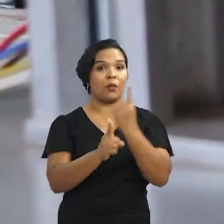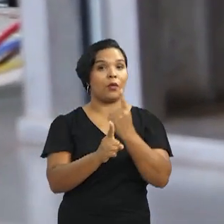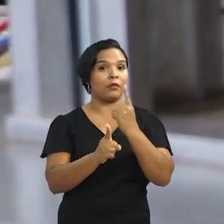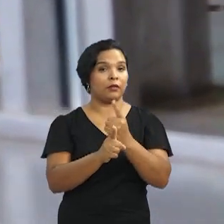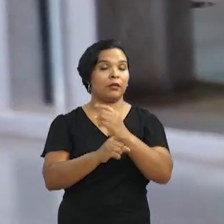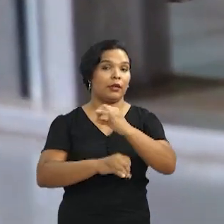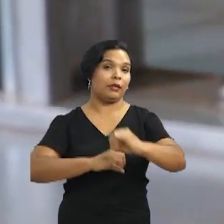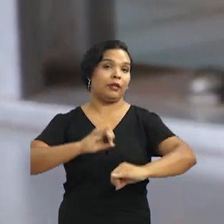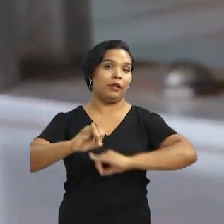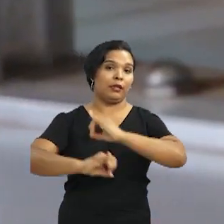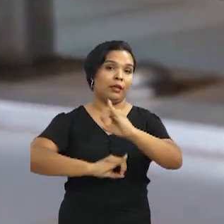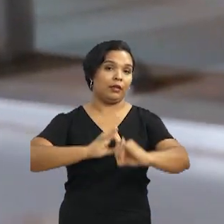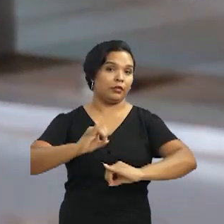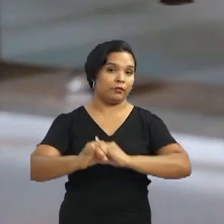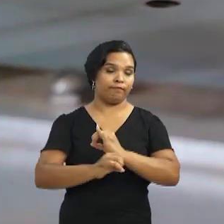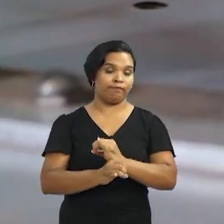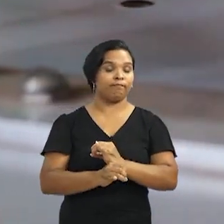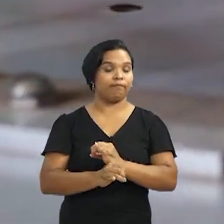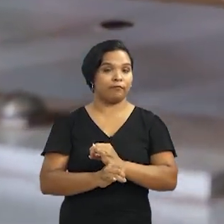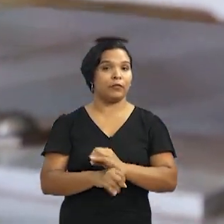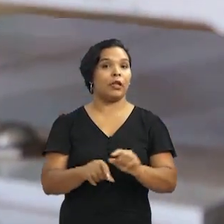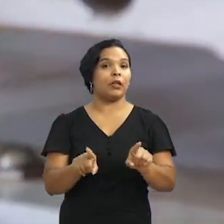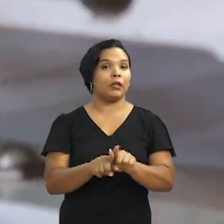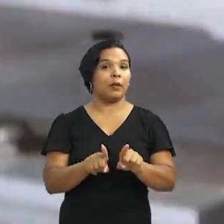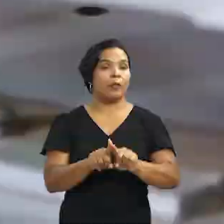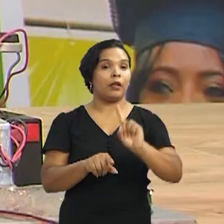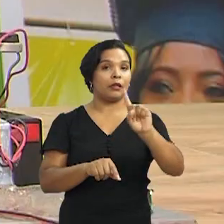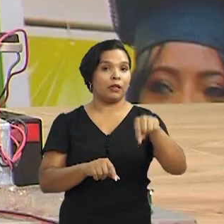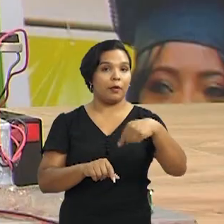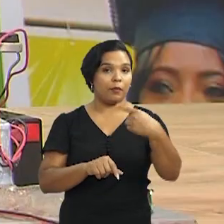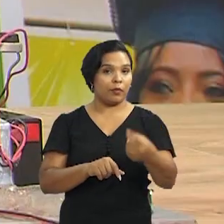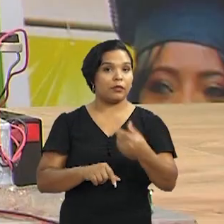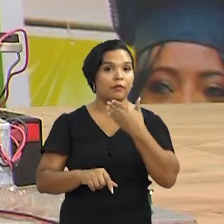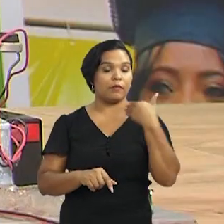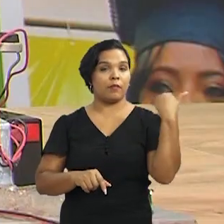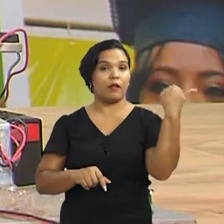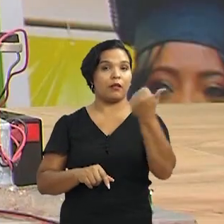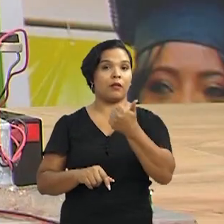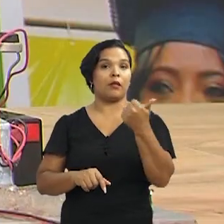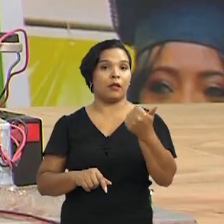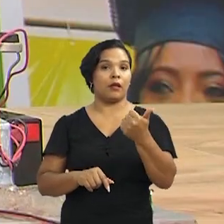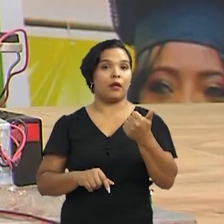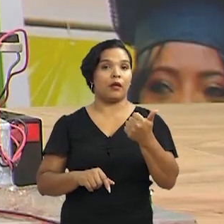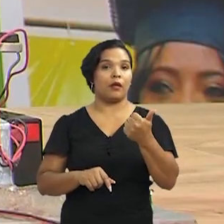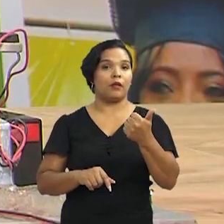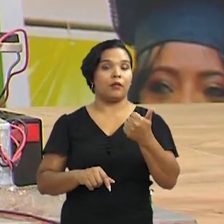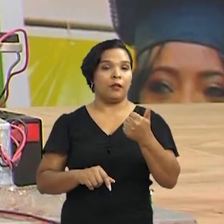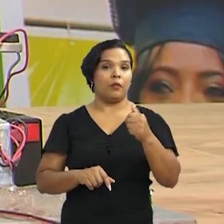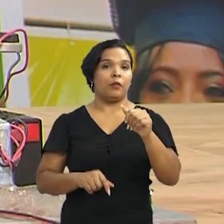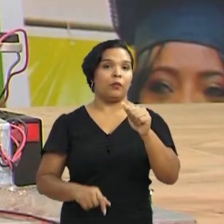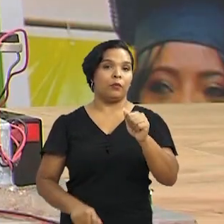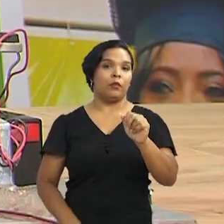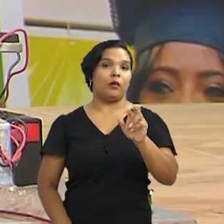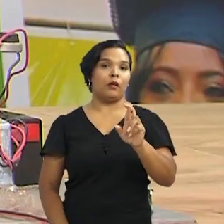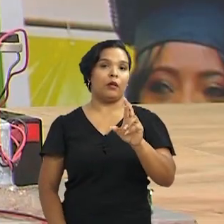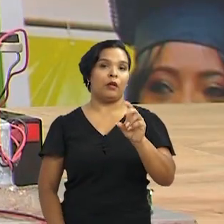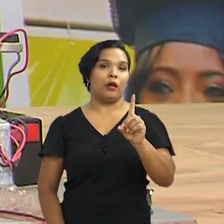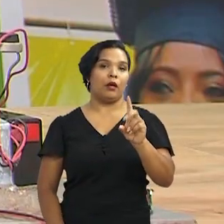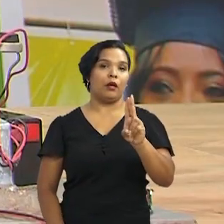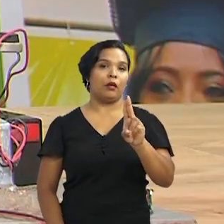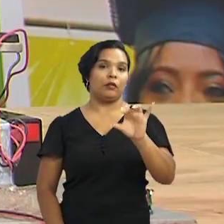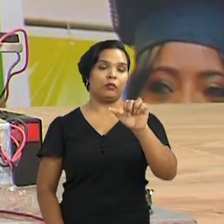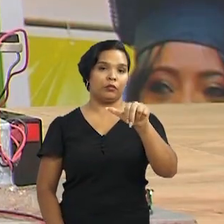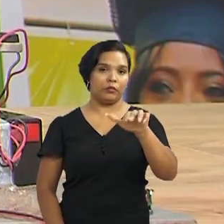circuito aqui facilmente a gente encontra na internet. E depois esse sinal melhorado vem para